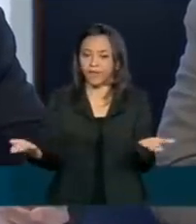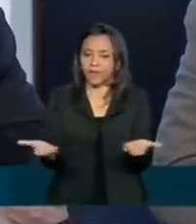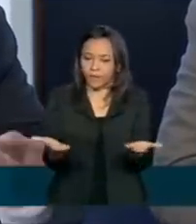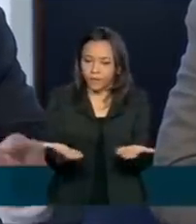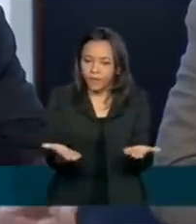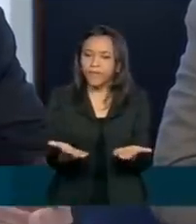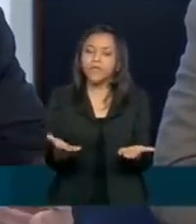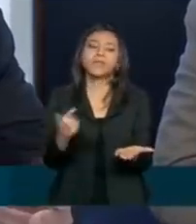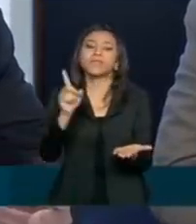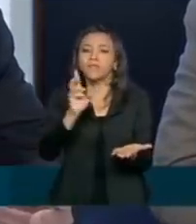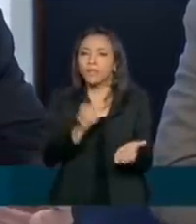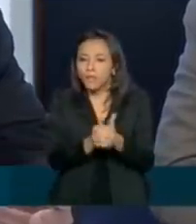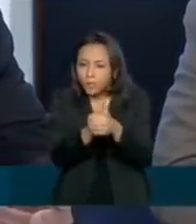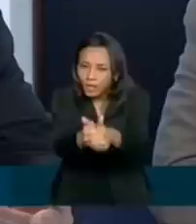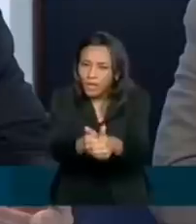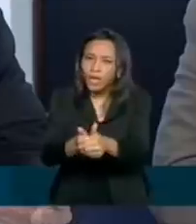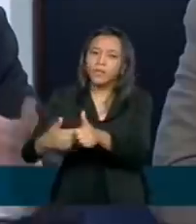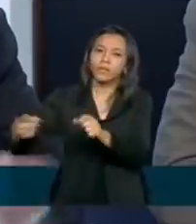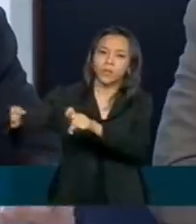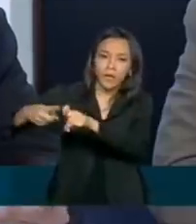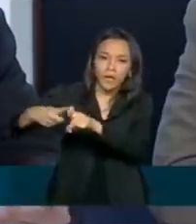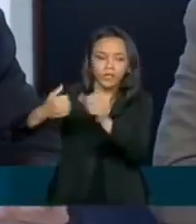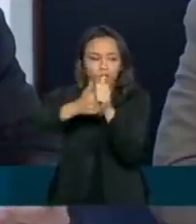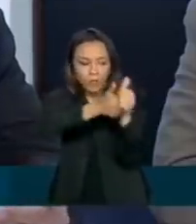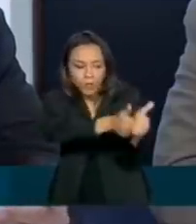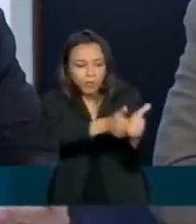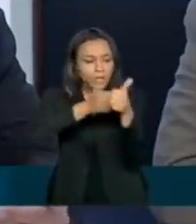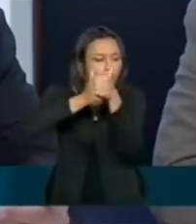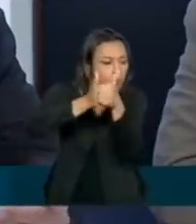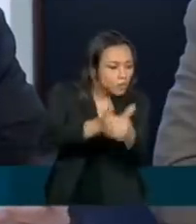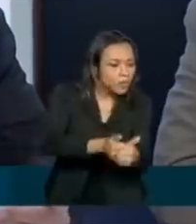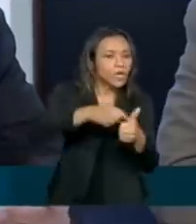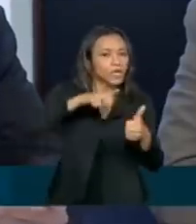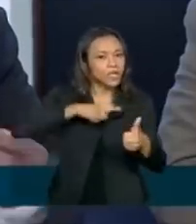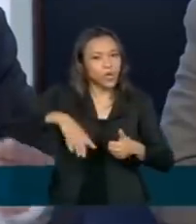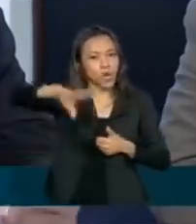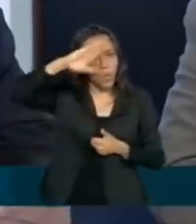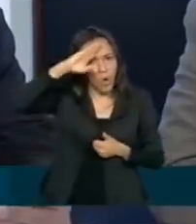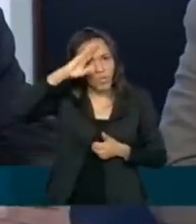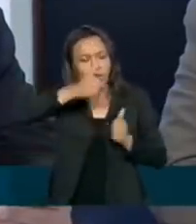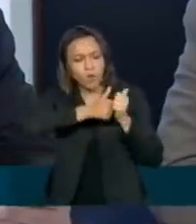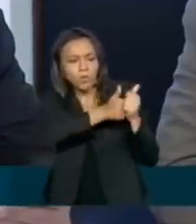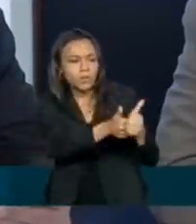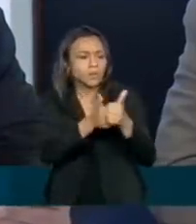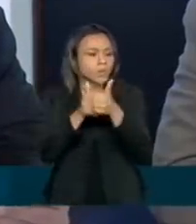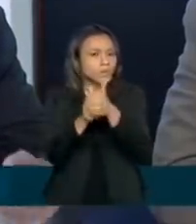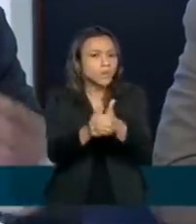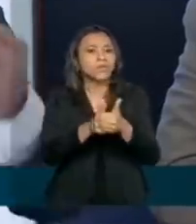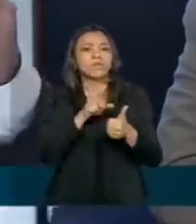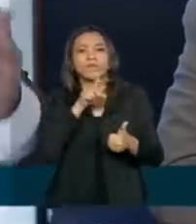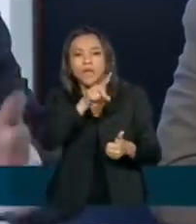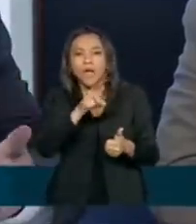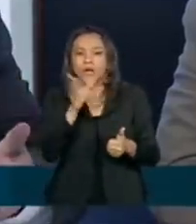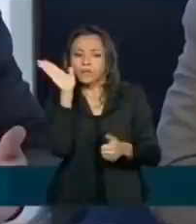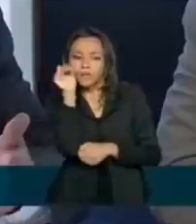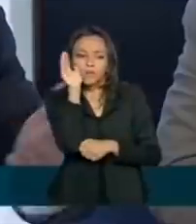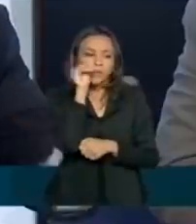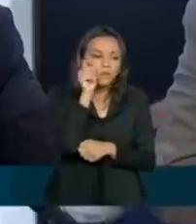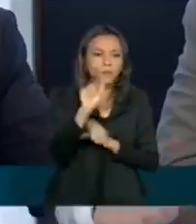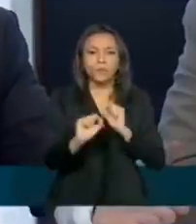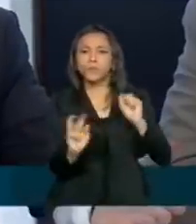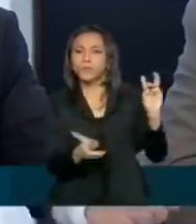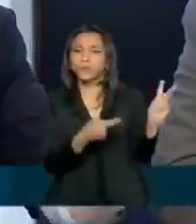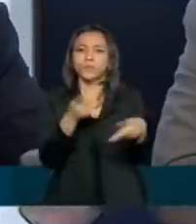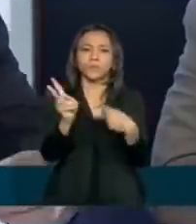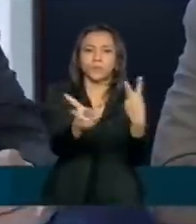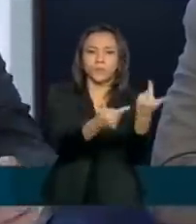dias, acompanhado pelo médico todos os dias, todo dia tem que ir para o quartel trabalhar, todo dia tem que ser observado e acompanhado